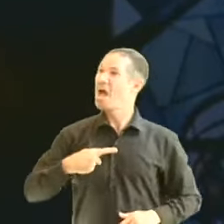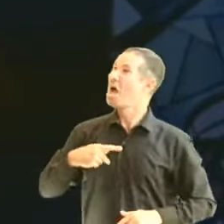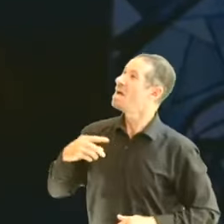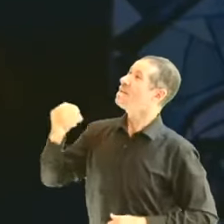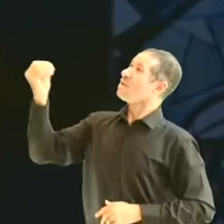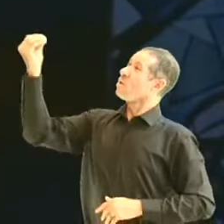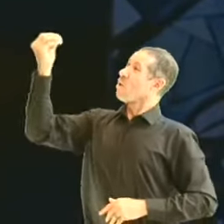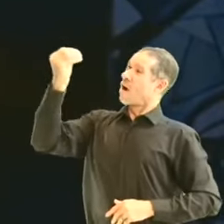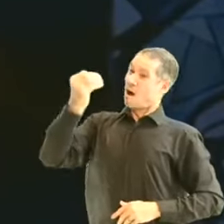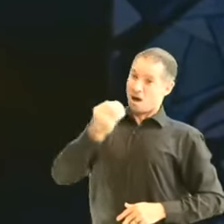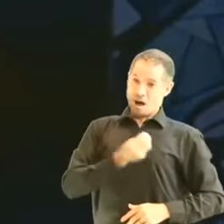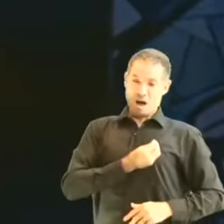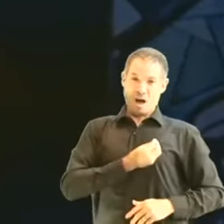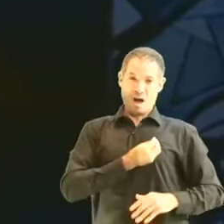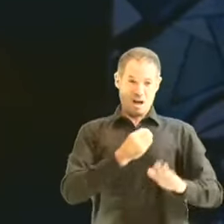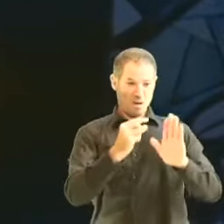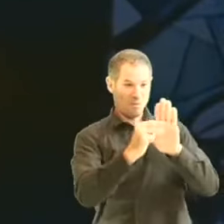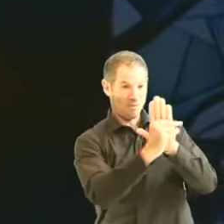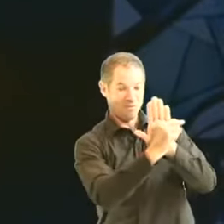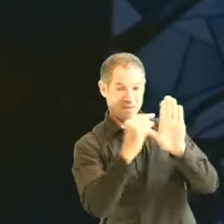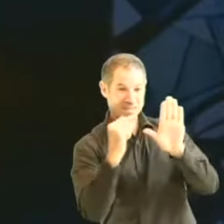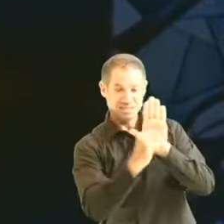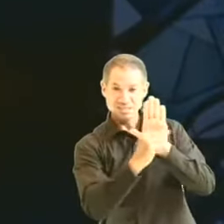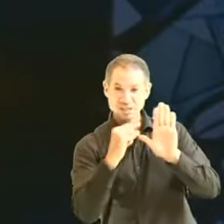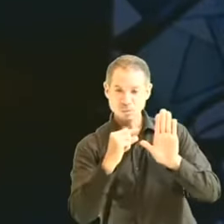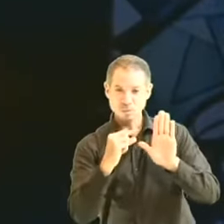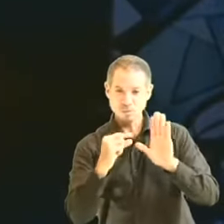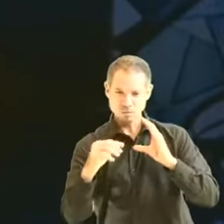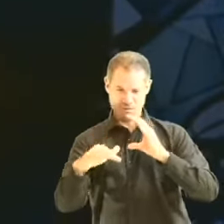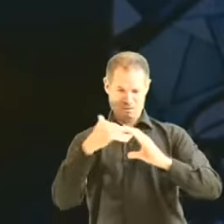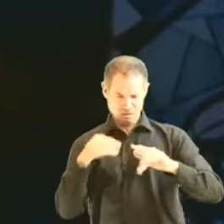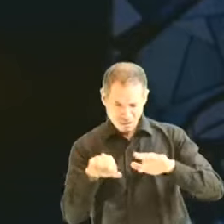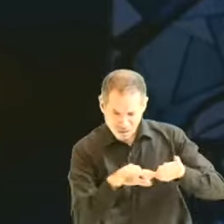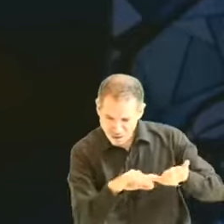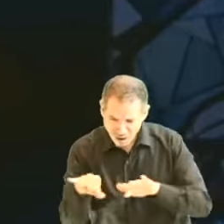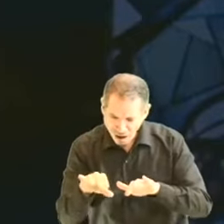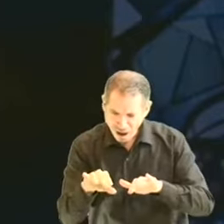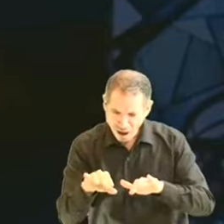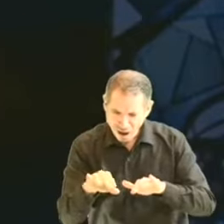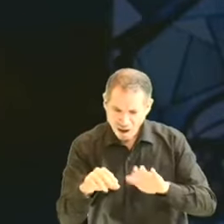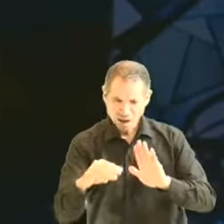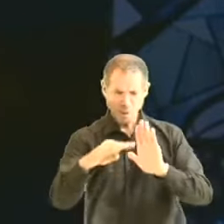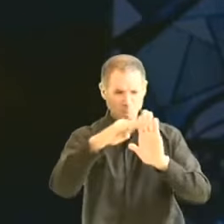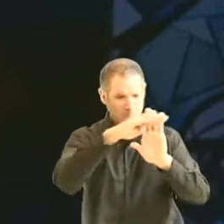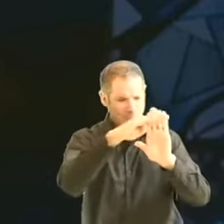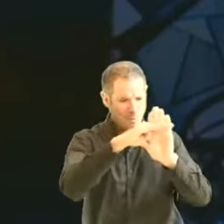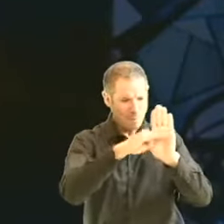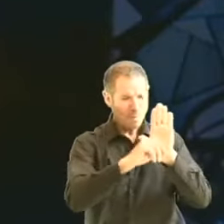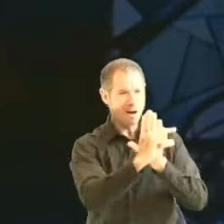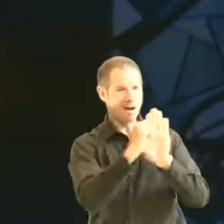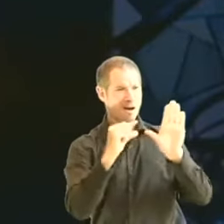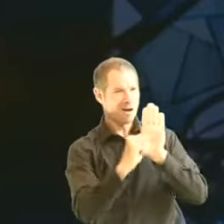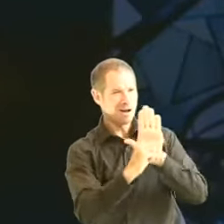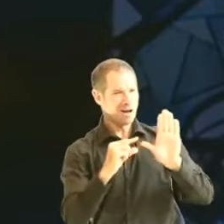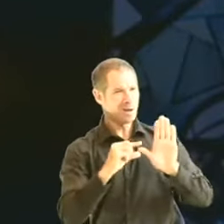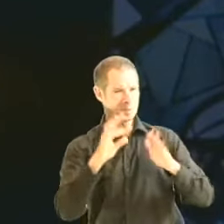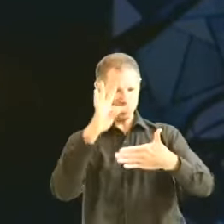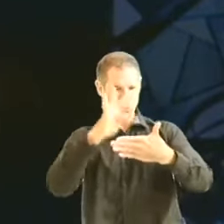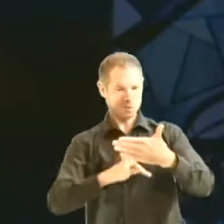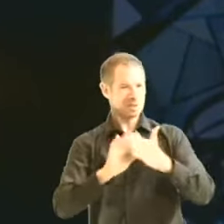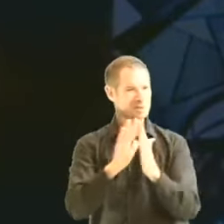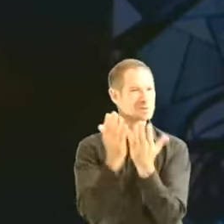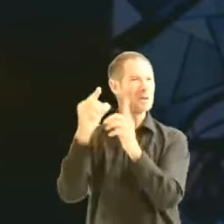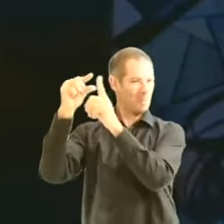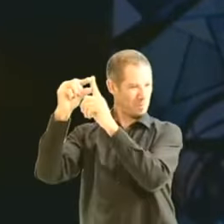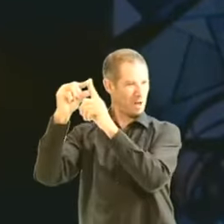no meu coração esses versículos que eu queria compartilhar. E me colocou lá uma seleção de versículos, textos da Bíblia.